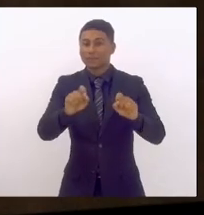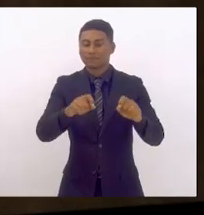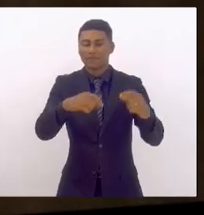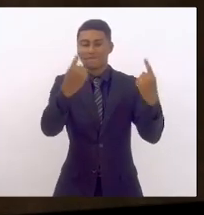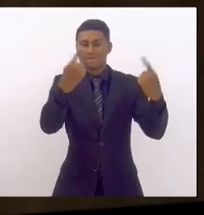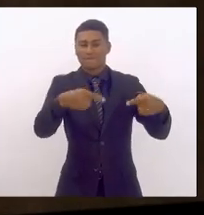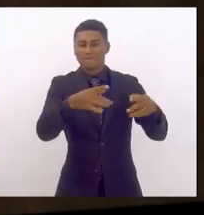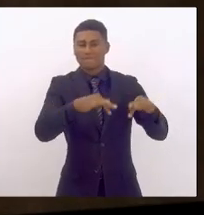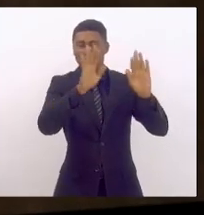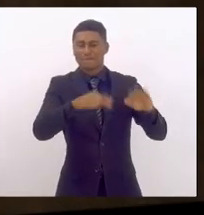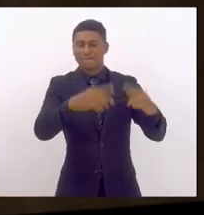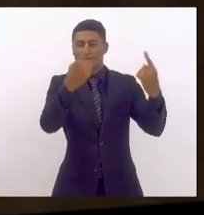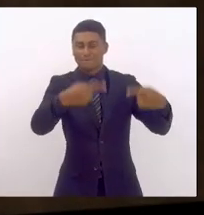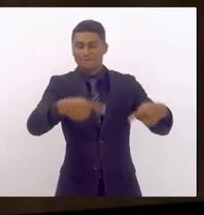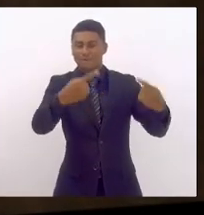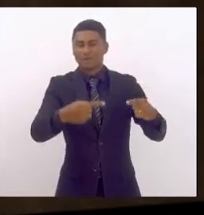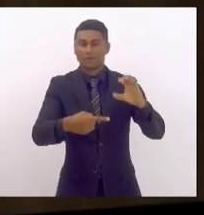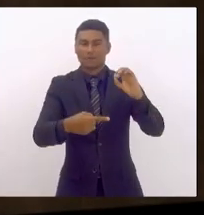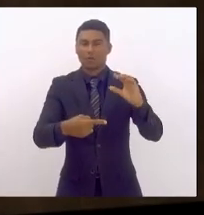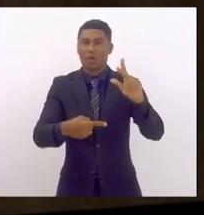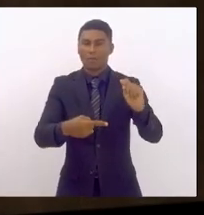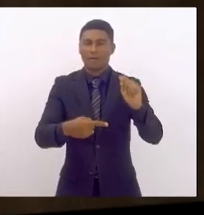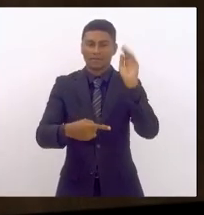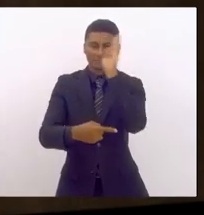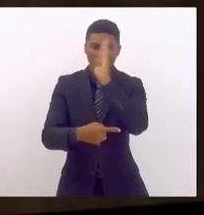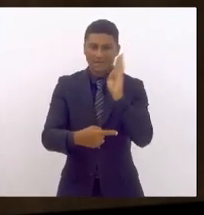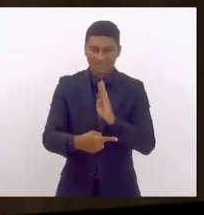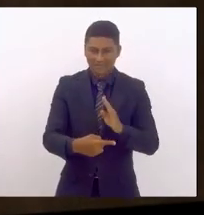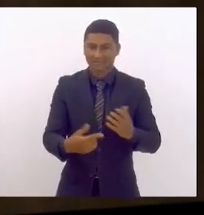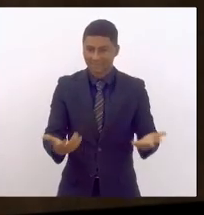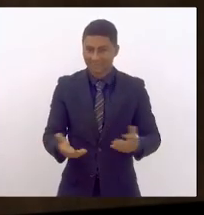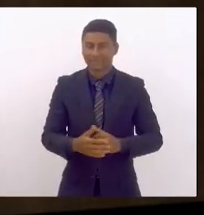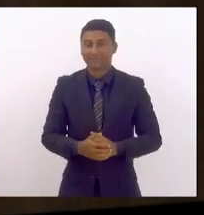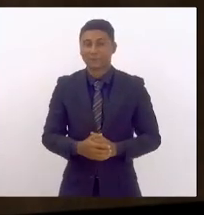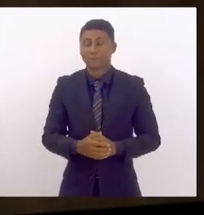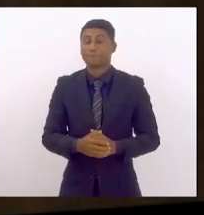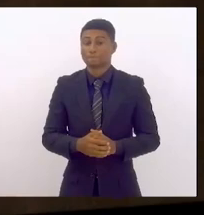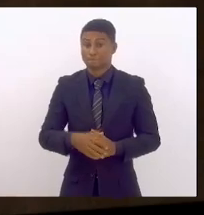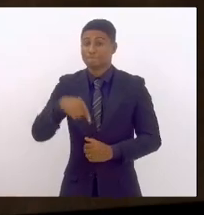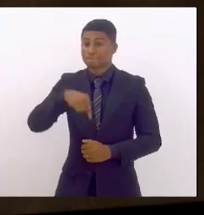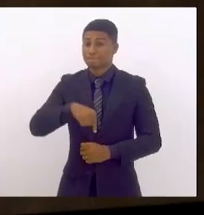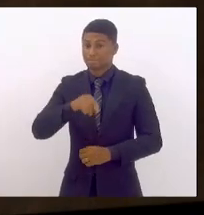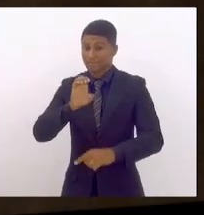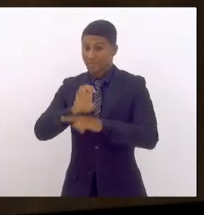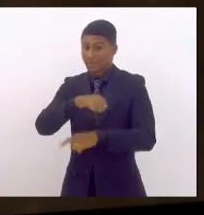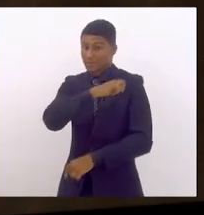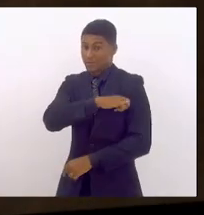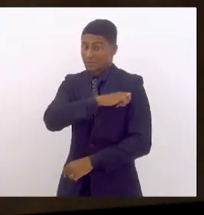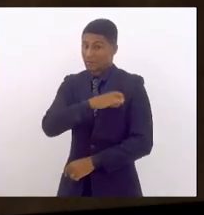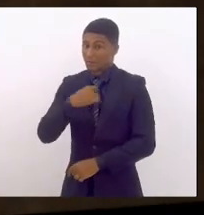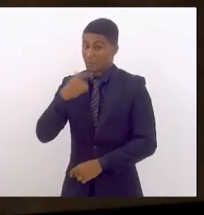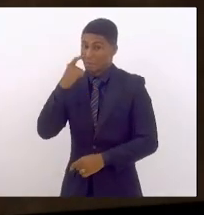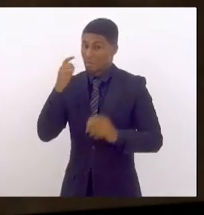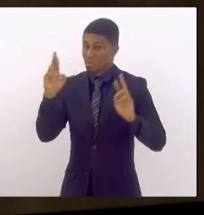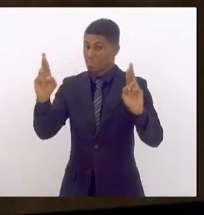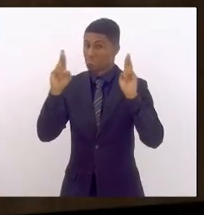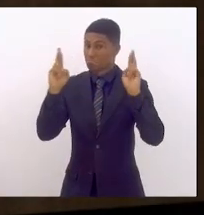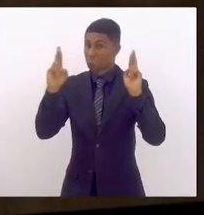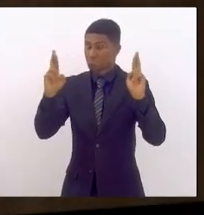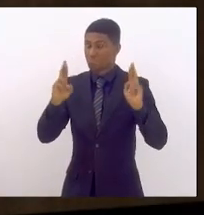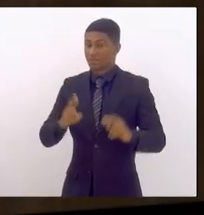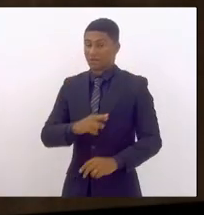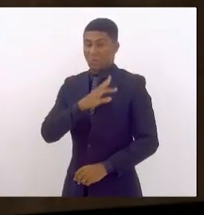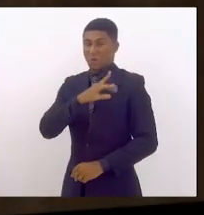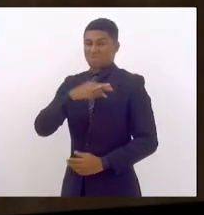final da Copa Brasil e para bem do Estado do Rio de Janeiro Espero que hoje o Corinthians